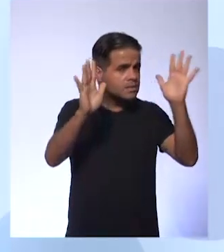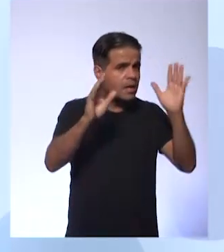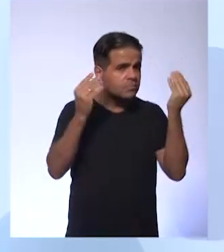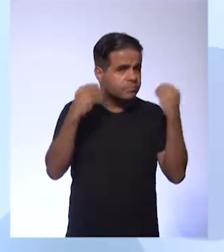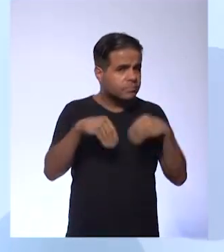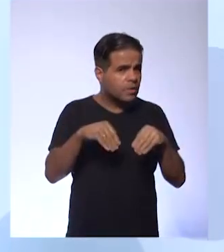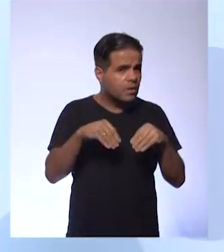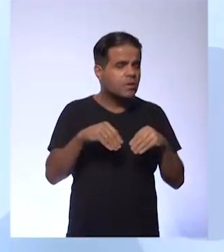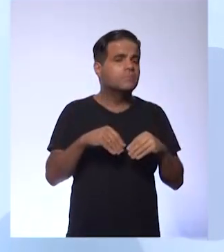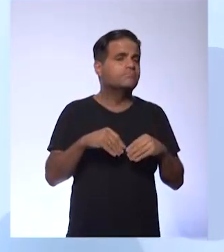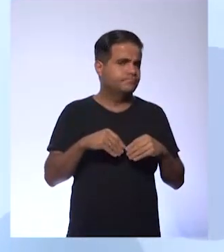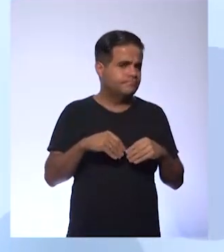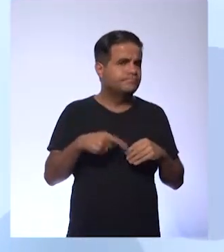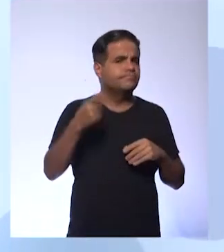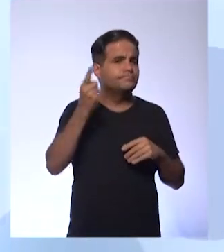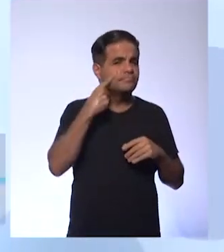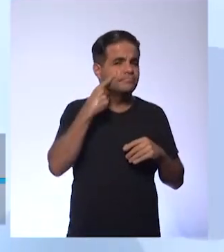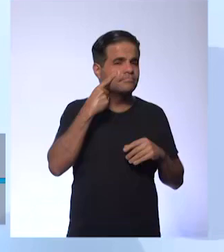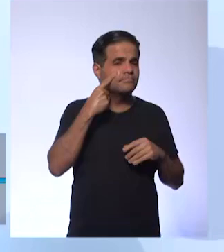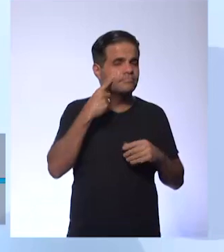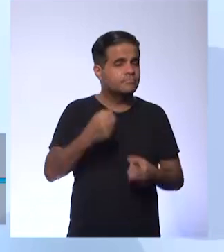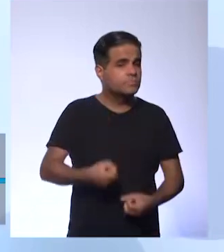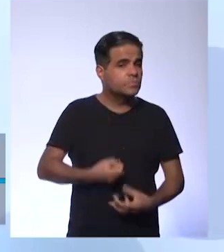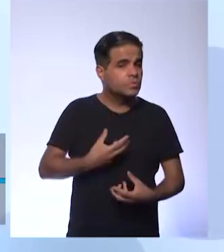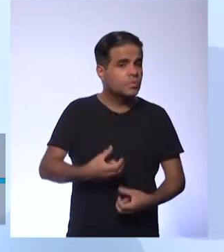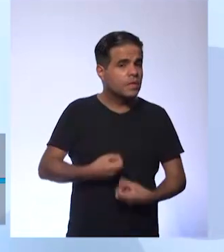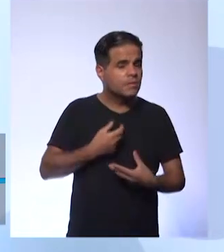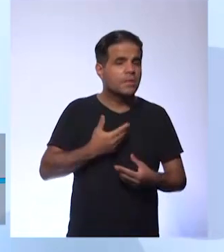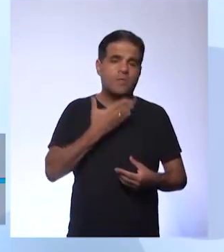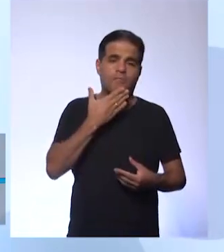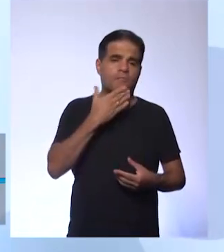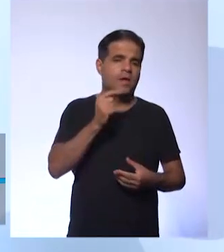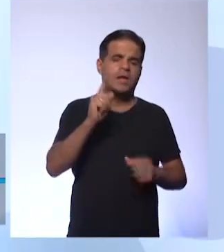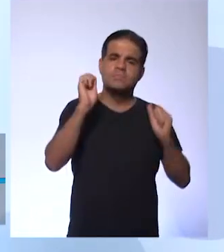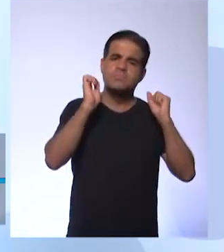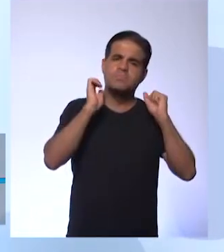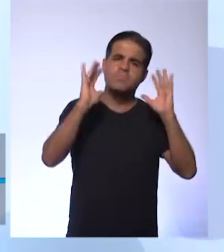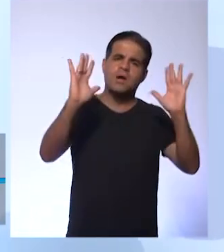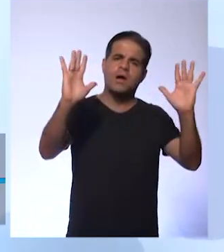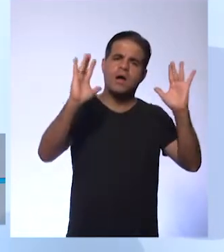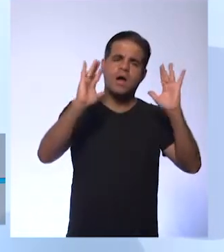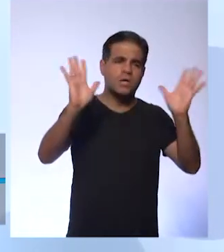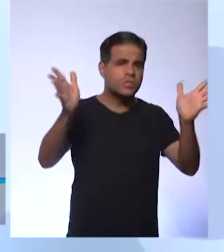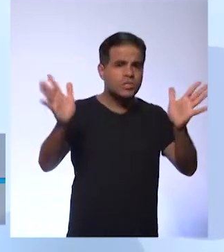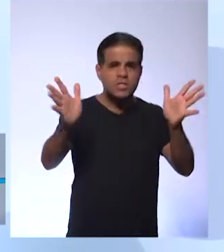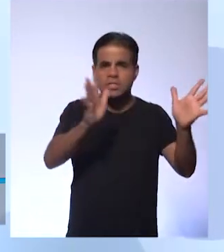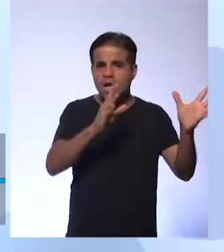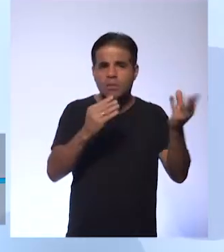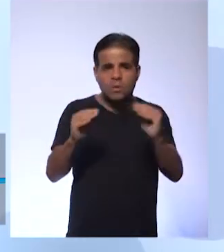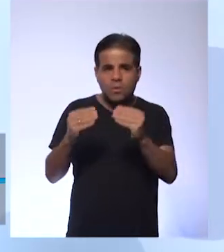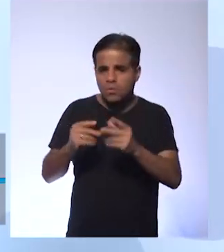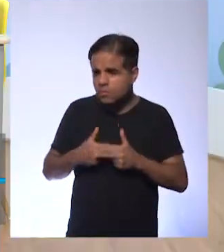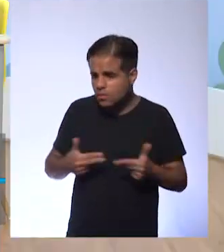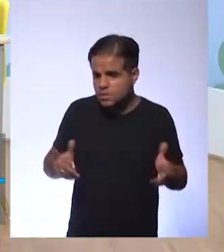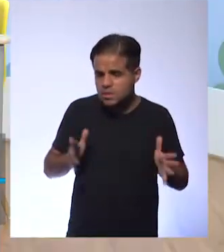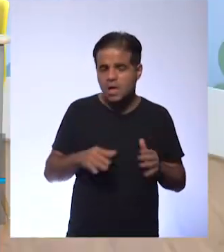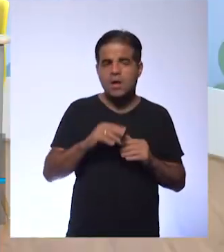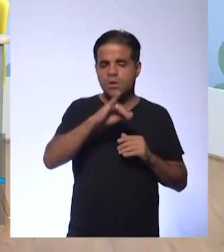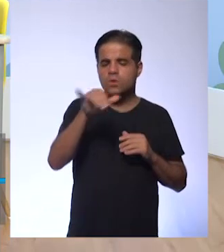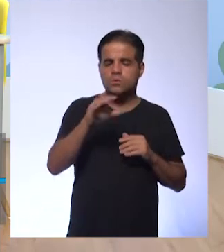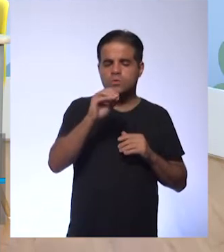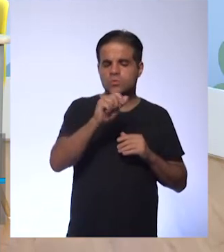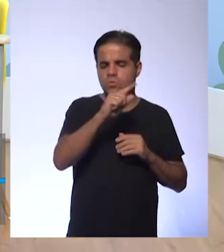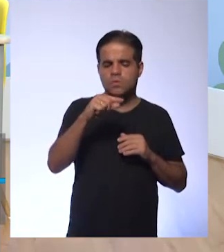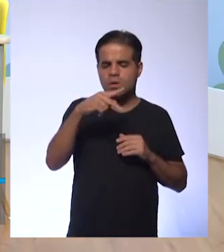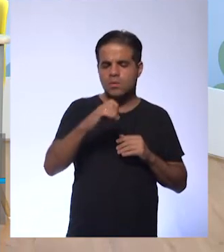gente? Porque, vejam só, poemas não são tão fáceis assim de refletir, não é? Alguém já colocou alguma coisa? Olha, o João Pedro colocou,